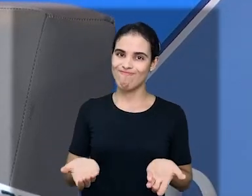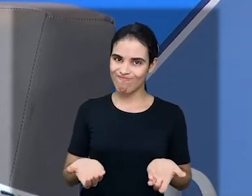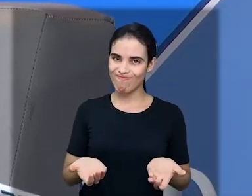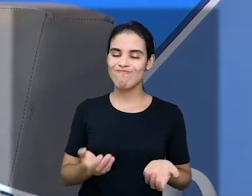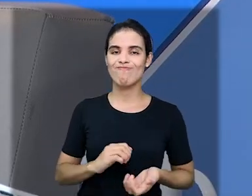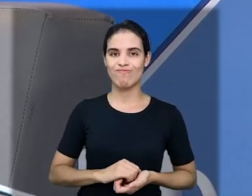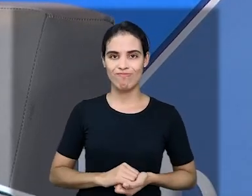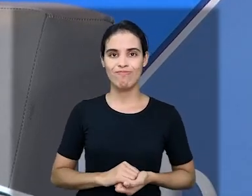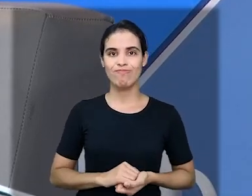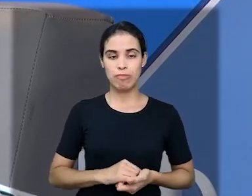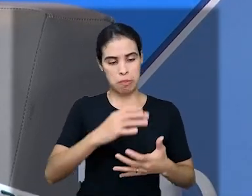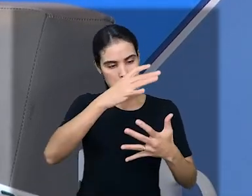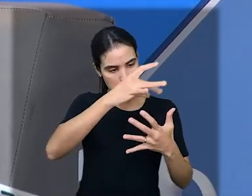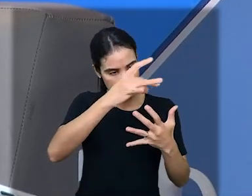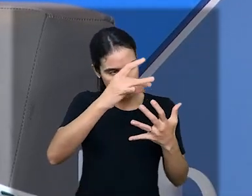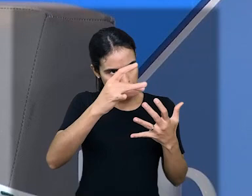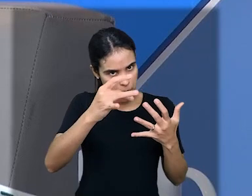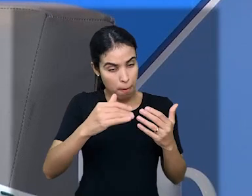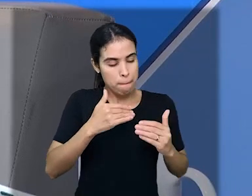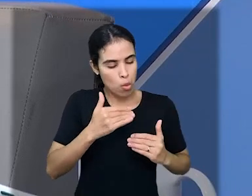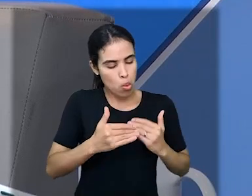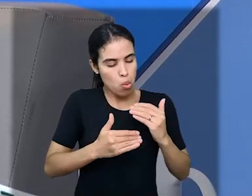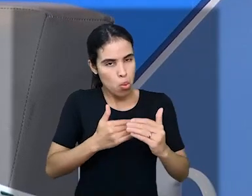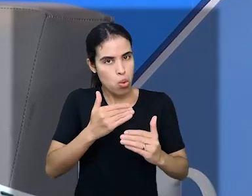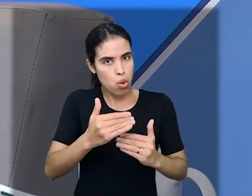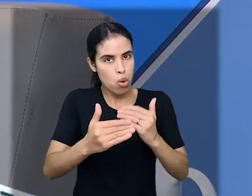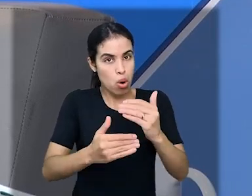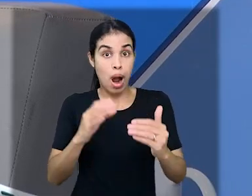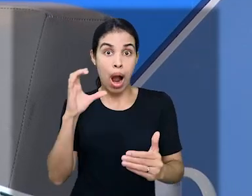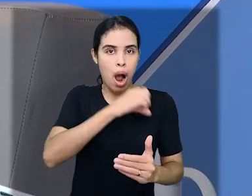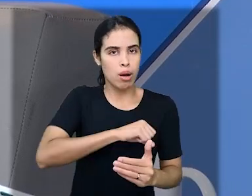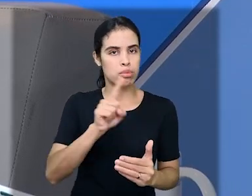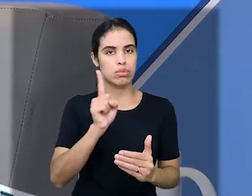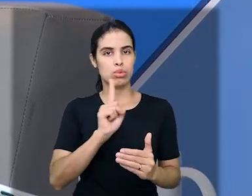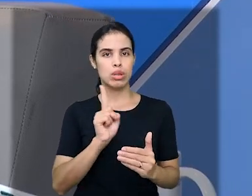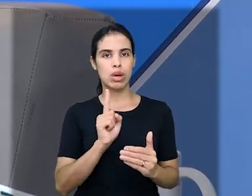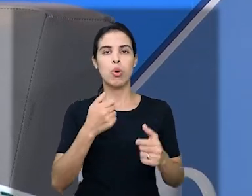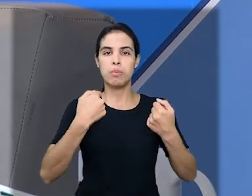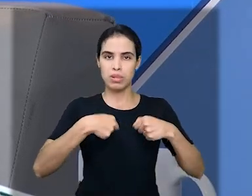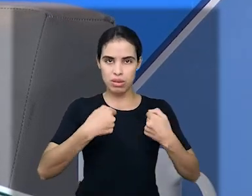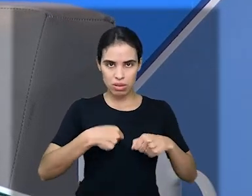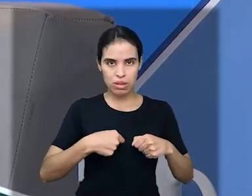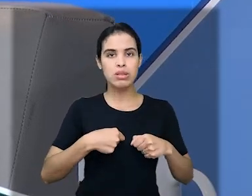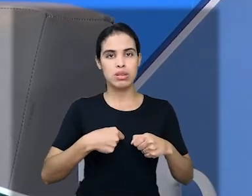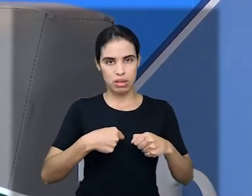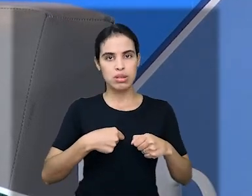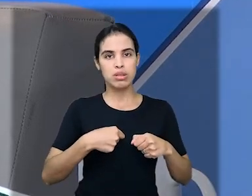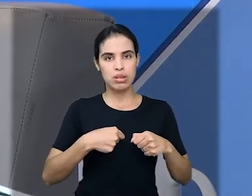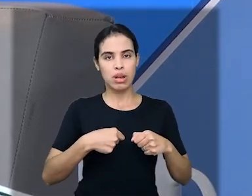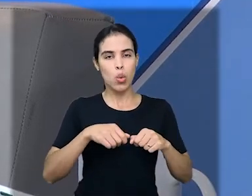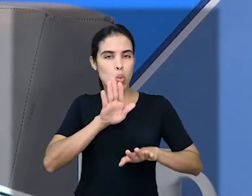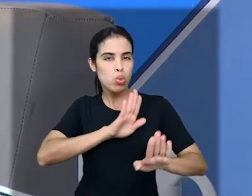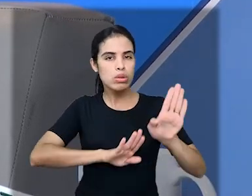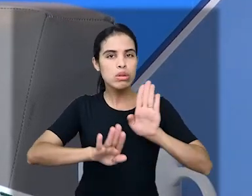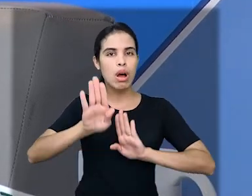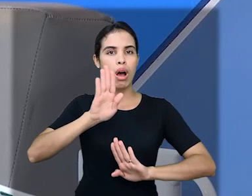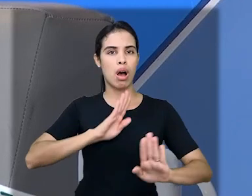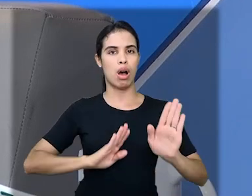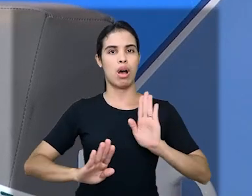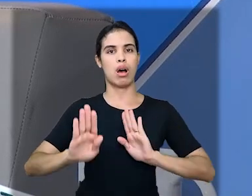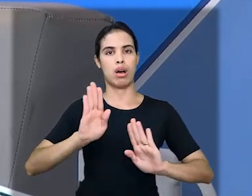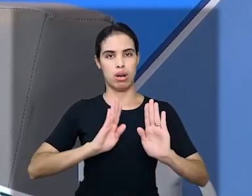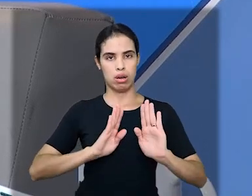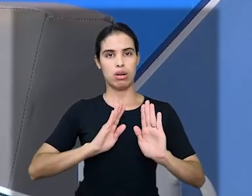é um procedimento, é uma justa causa delicada, que envolve todos esses procedimentos, toda